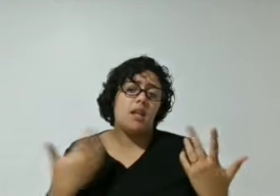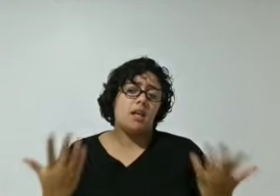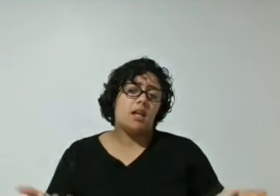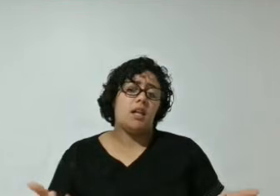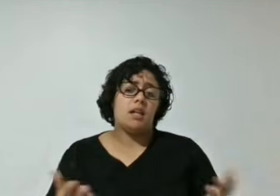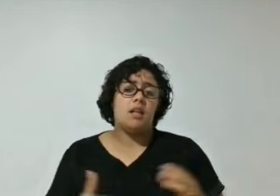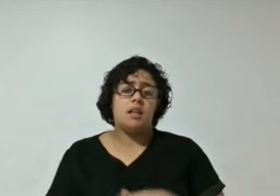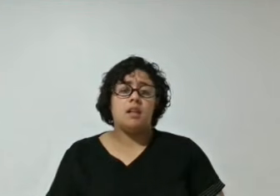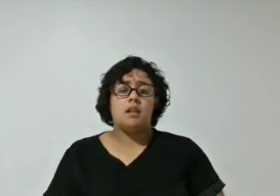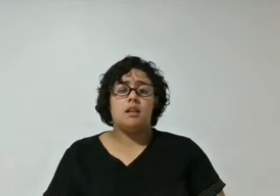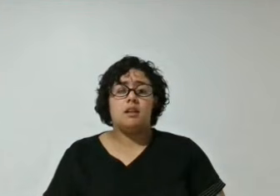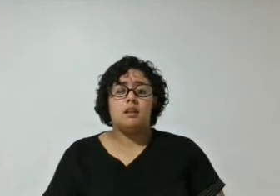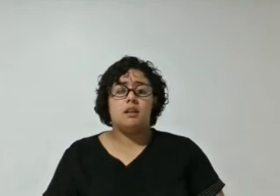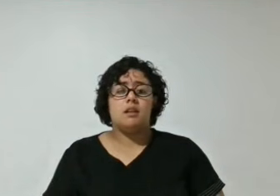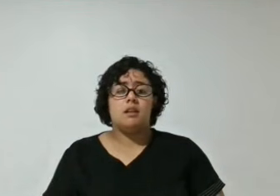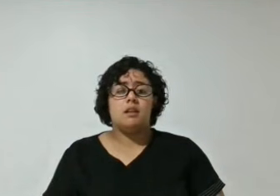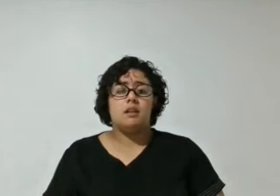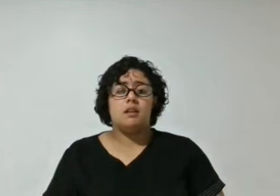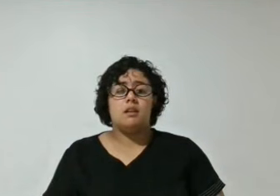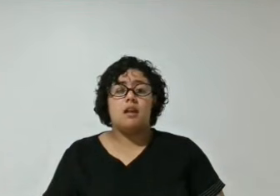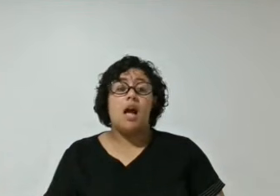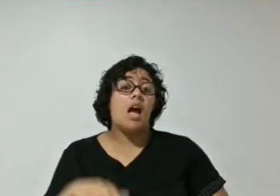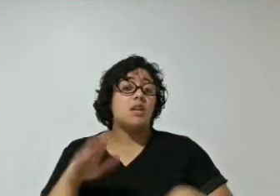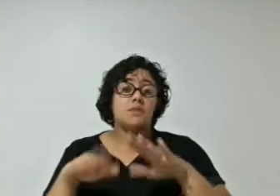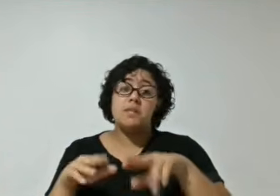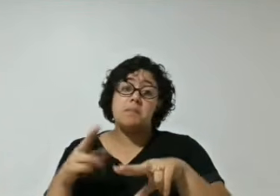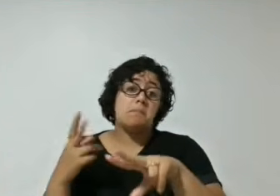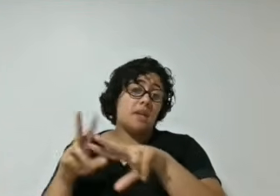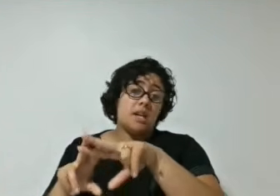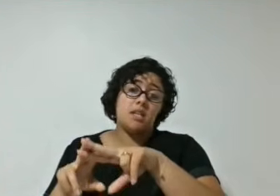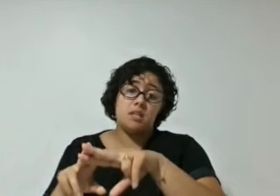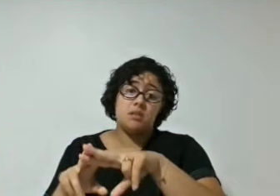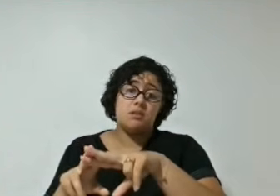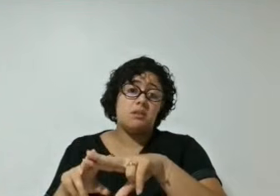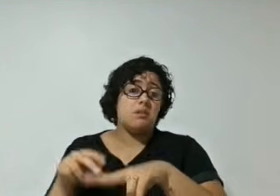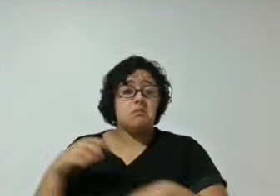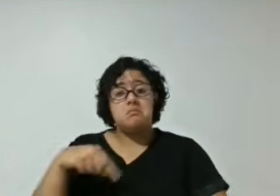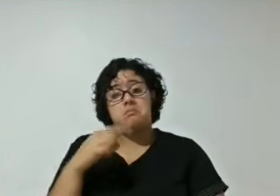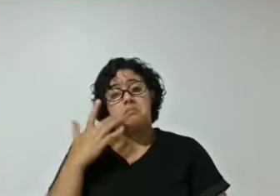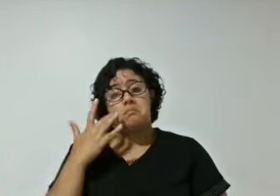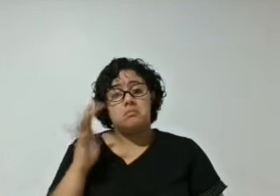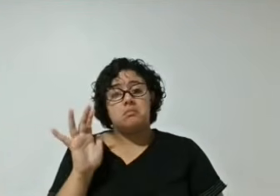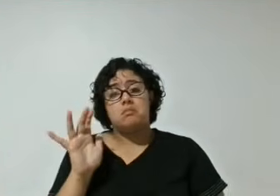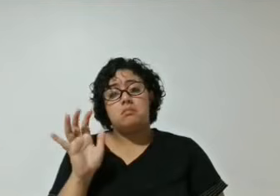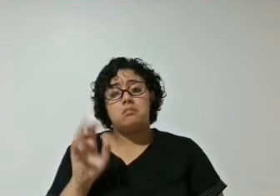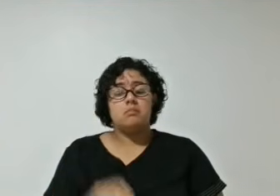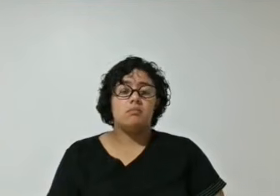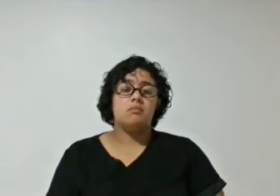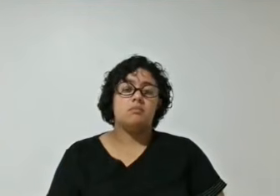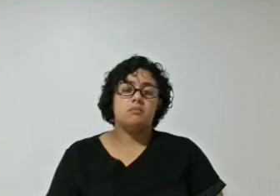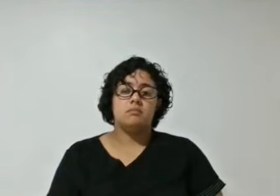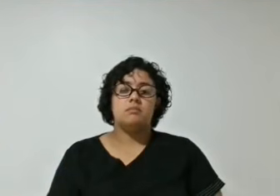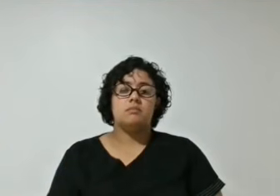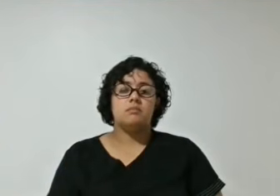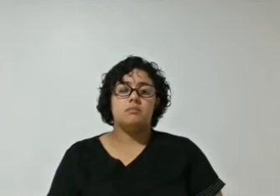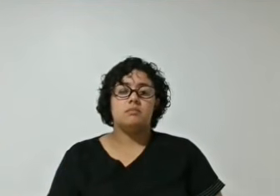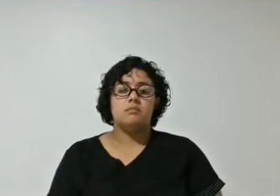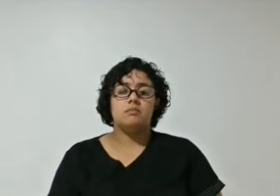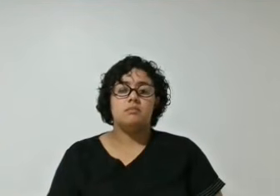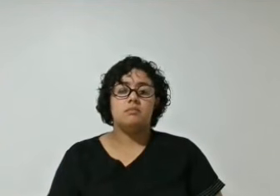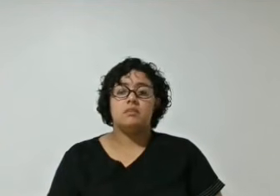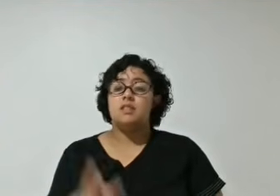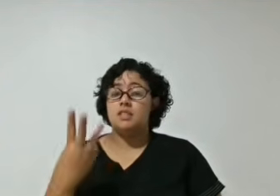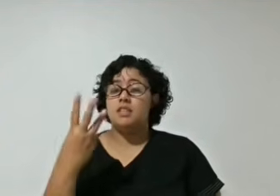em situações de privação de liberdade, ou outras questões, que a gente sabe que o centro está dentro de uma área, né, que há 30 anos atrás